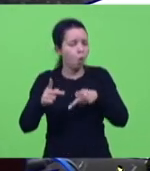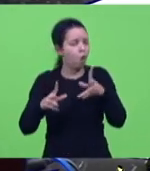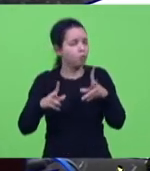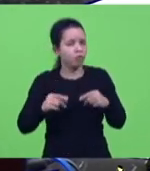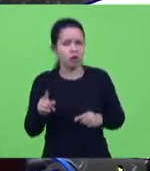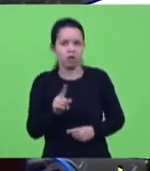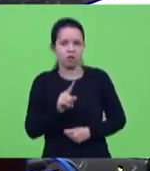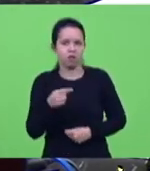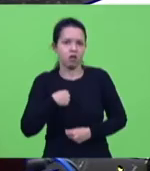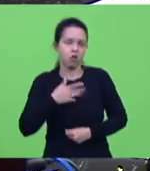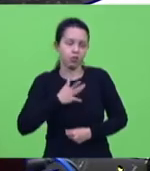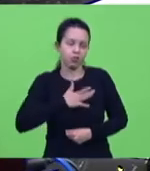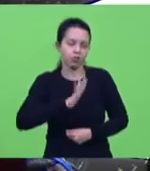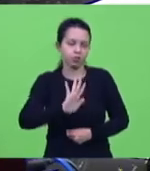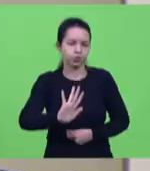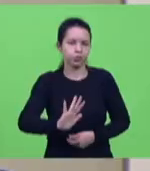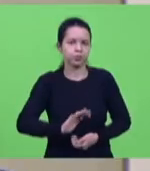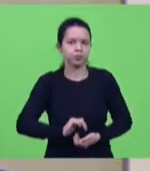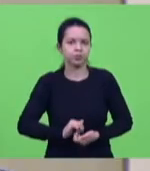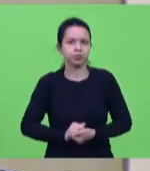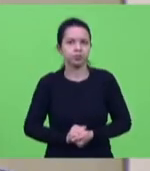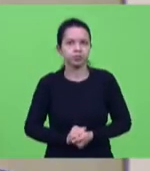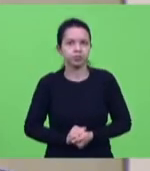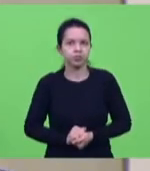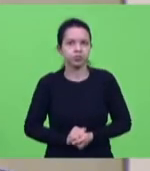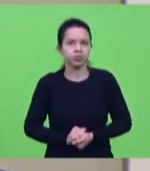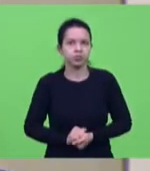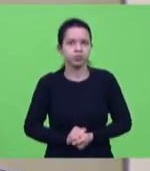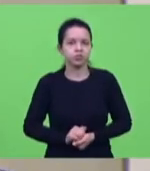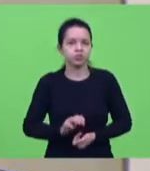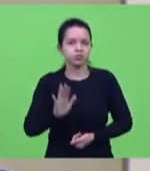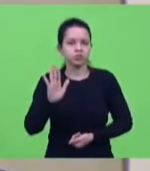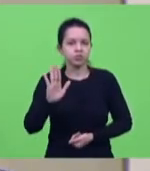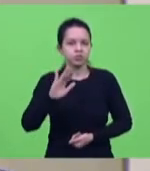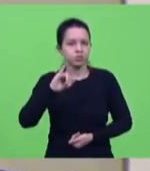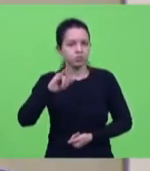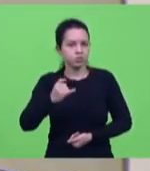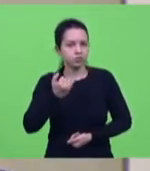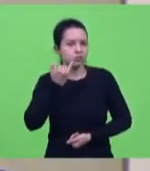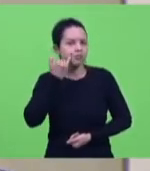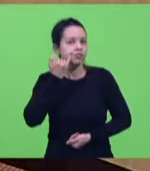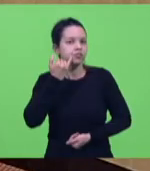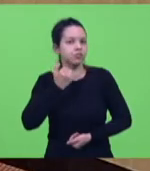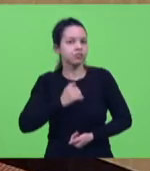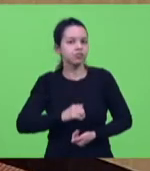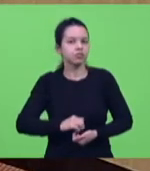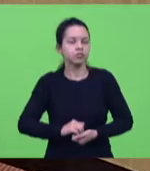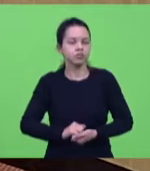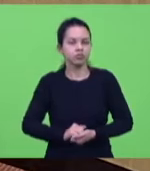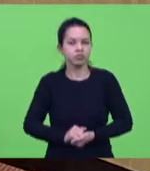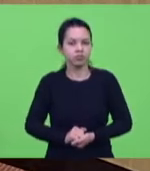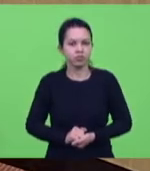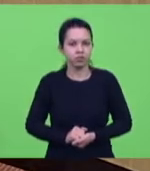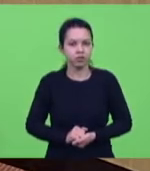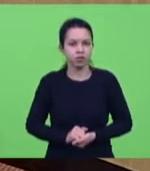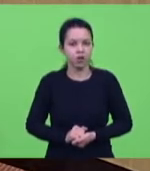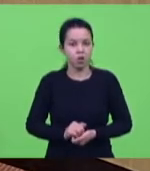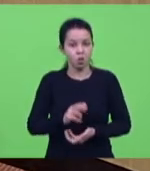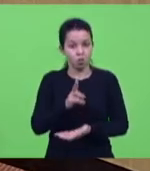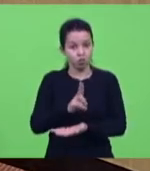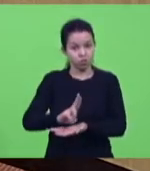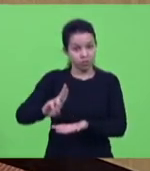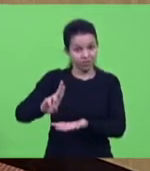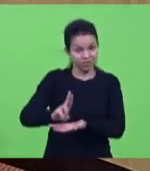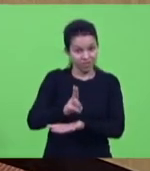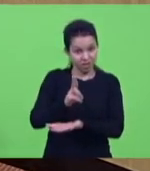Eu rejeito. Presidente. Manifestação de voto, deputado Jessé Lopes. Universitário é não